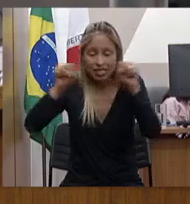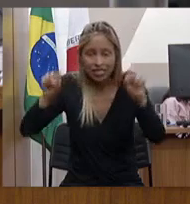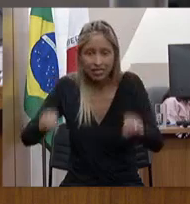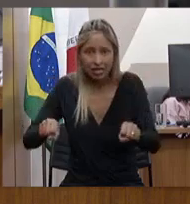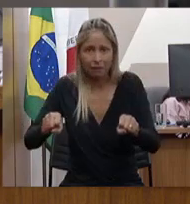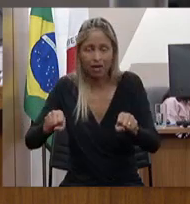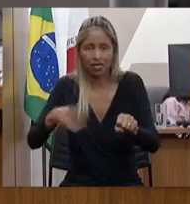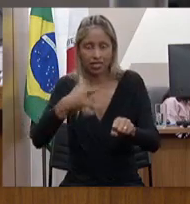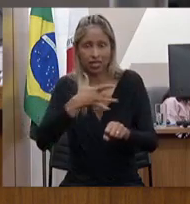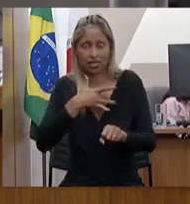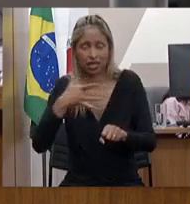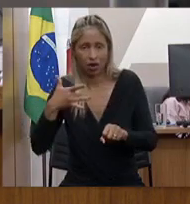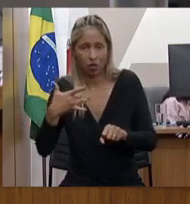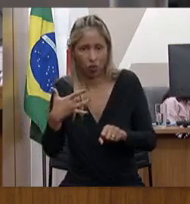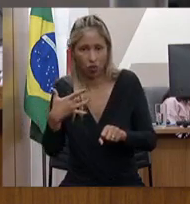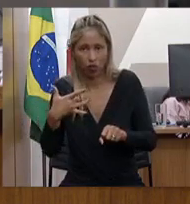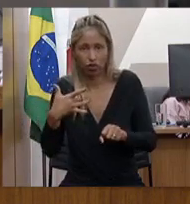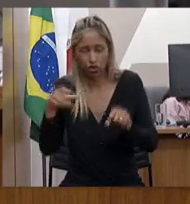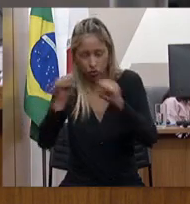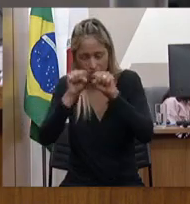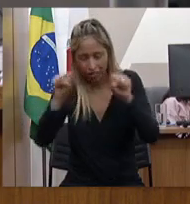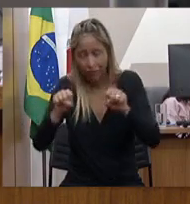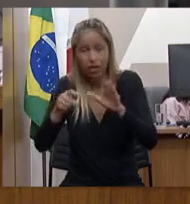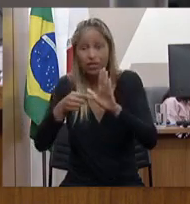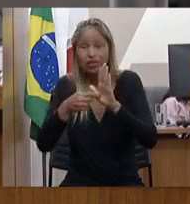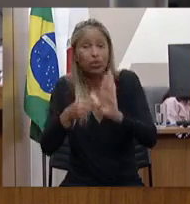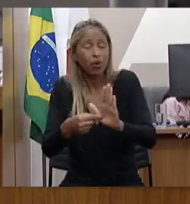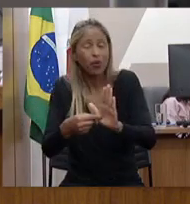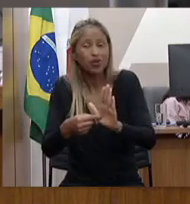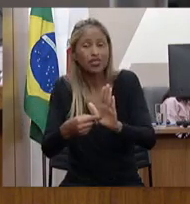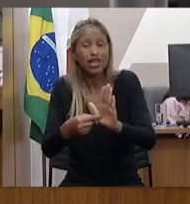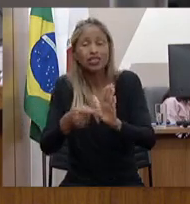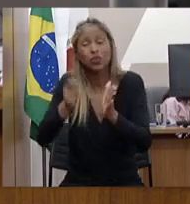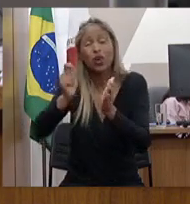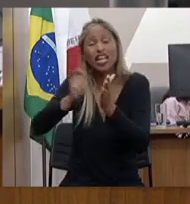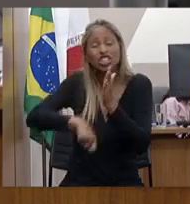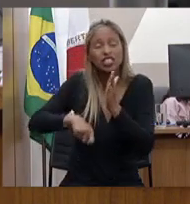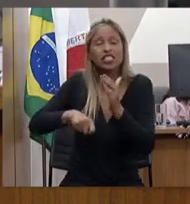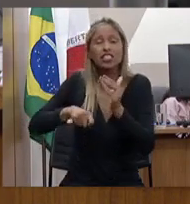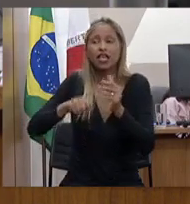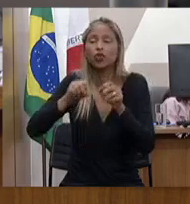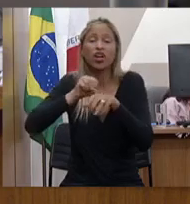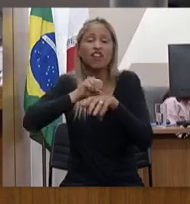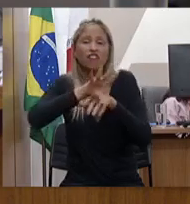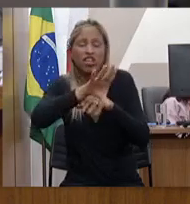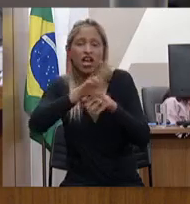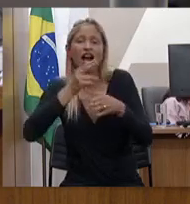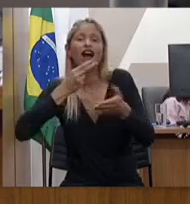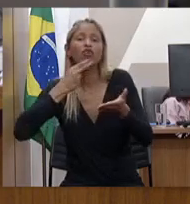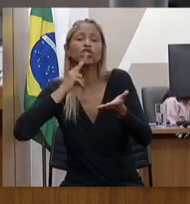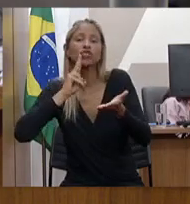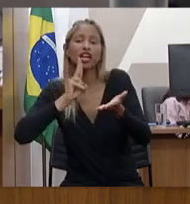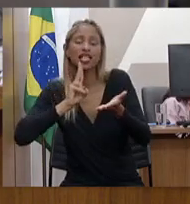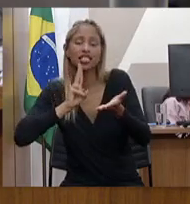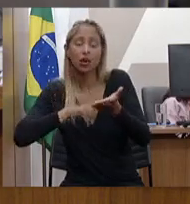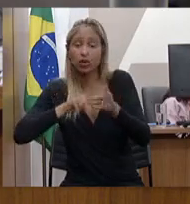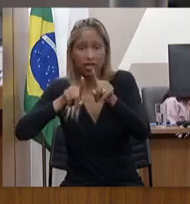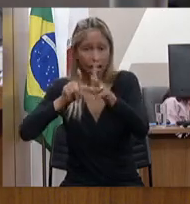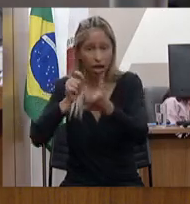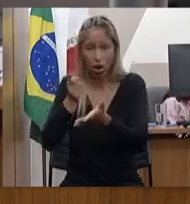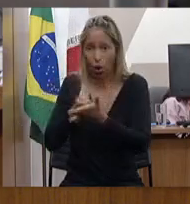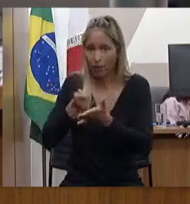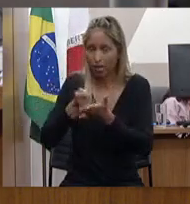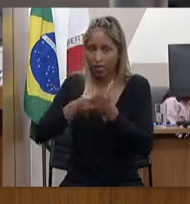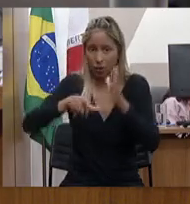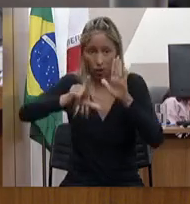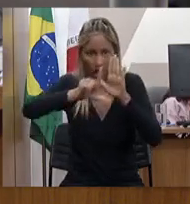não demonstram né não registram não enviam a notificação formal que é obrigatória por